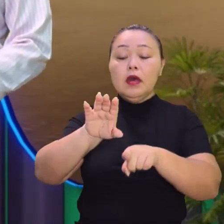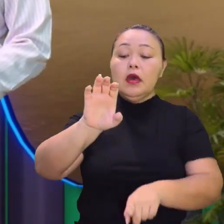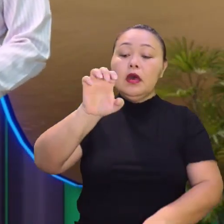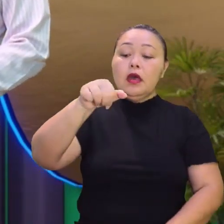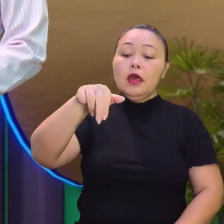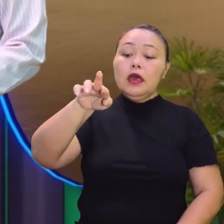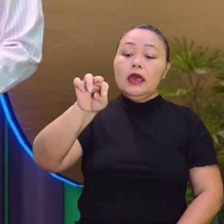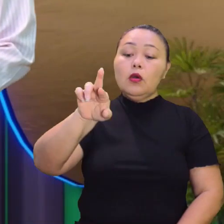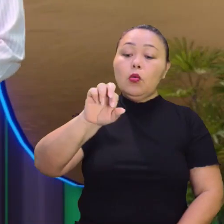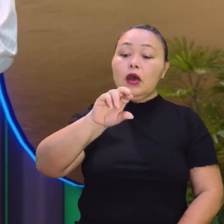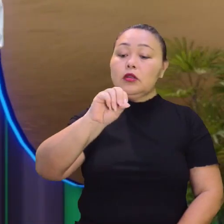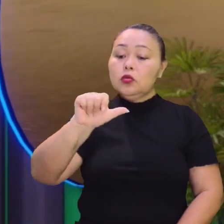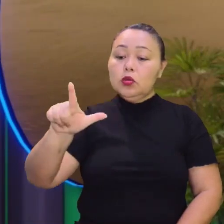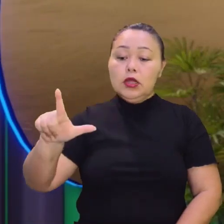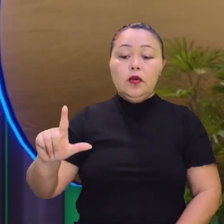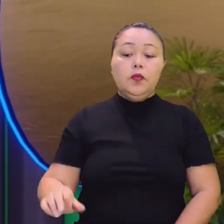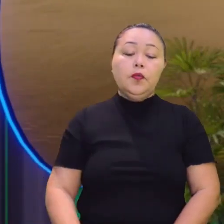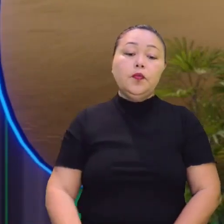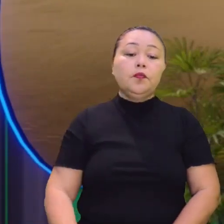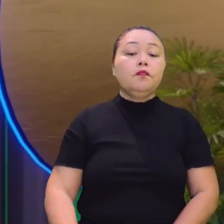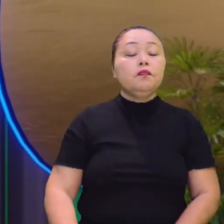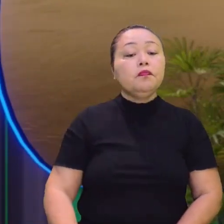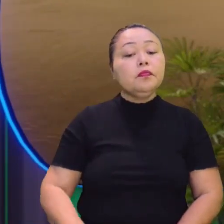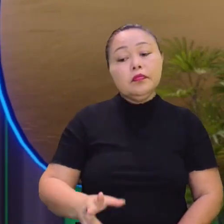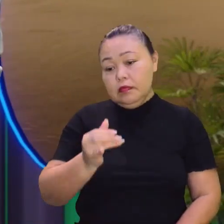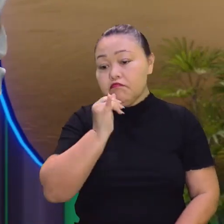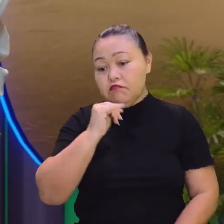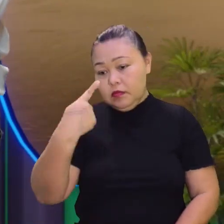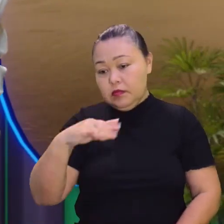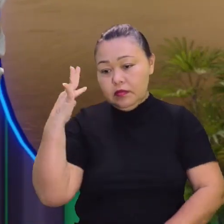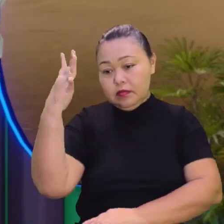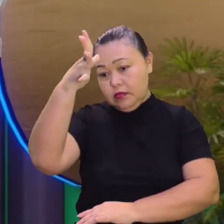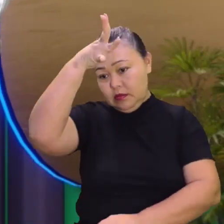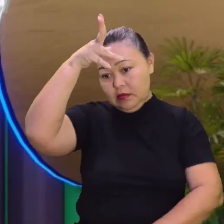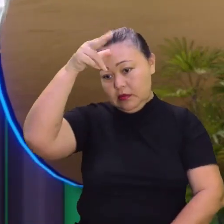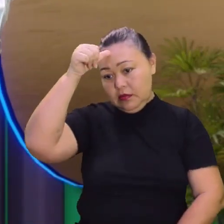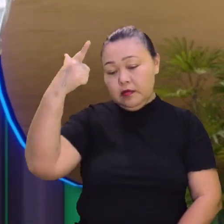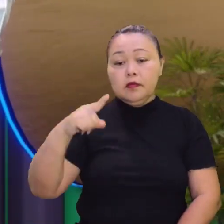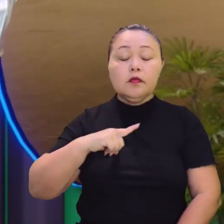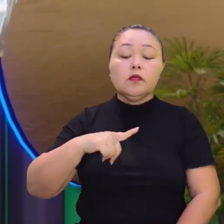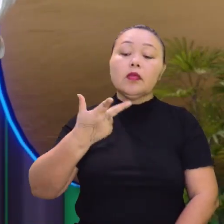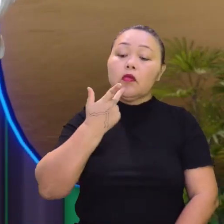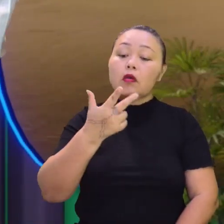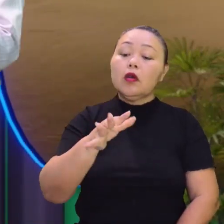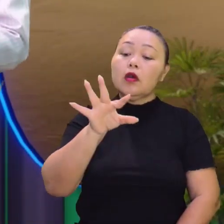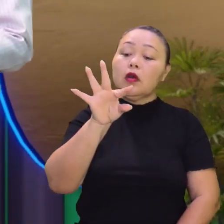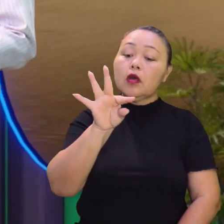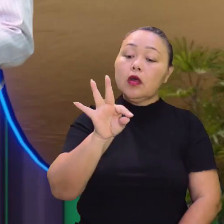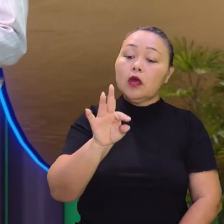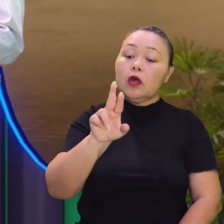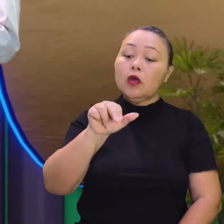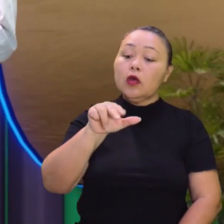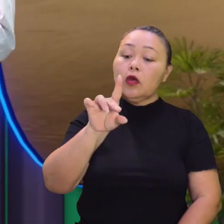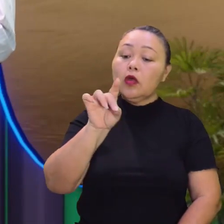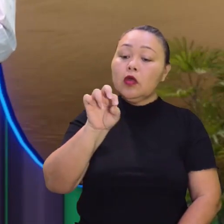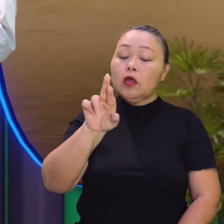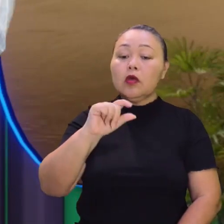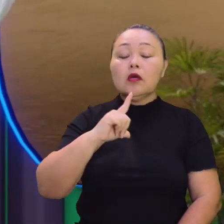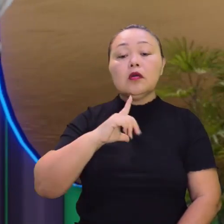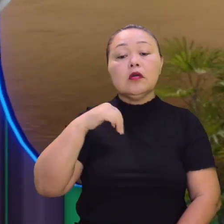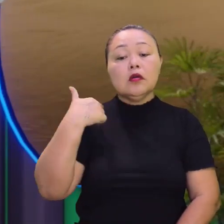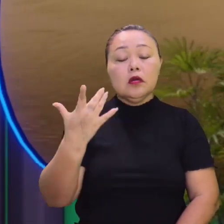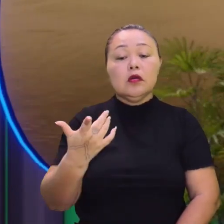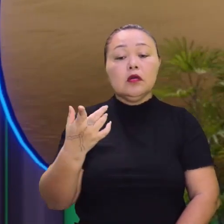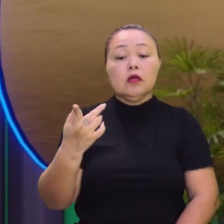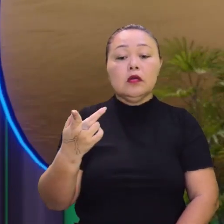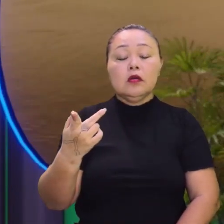floresta é equatorial. E só, obviamente, se você está falando de tundra, vale salientar e relembrar, em geografia geral, que